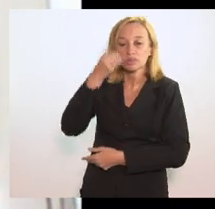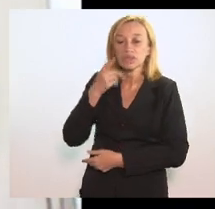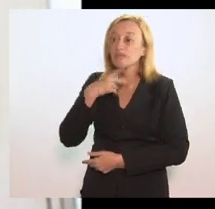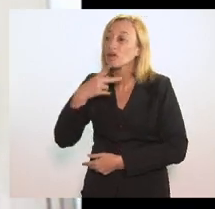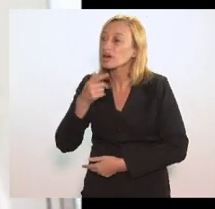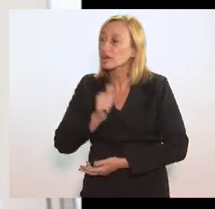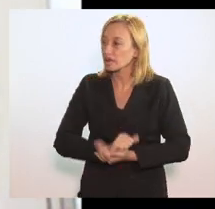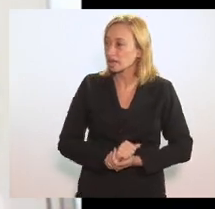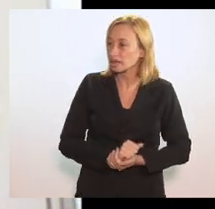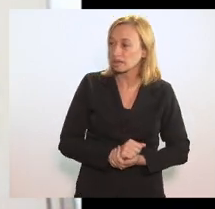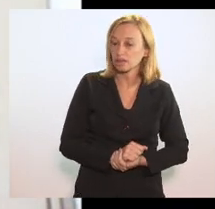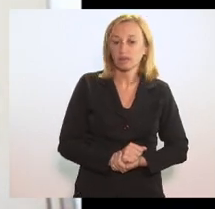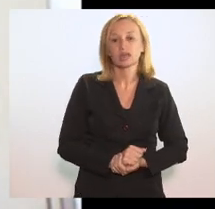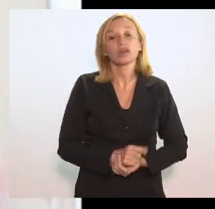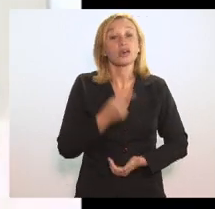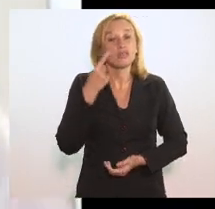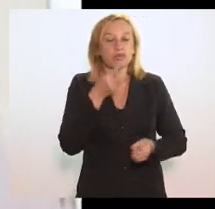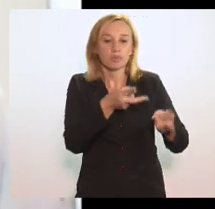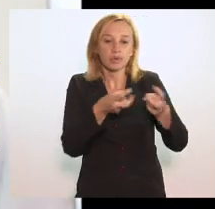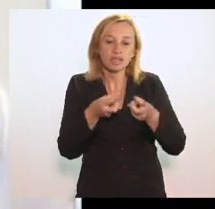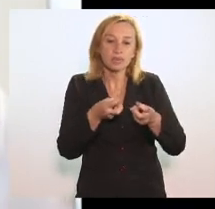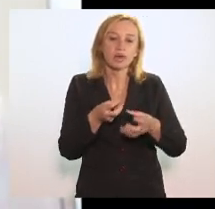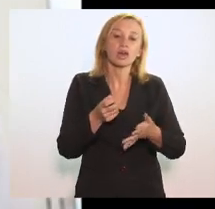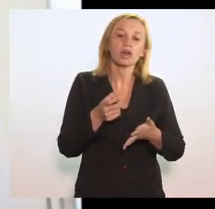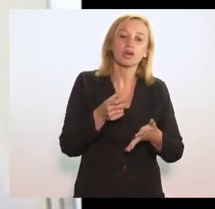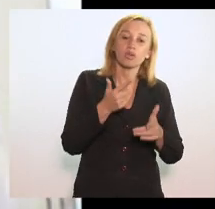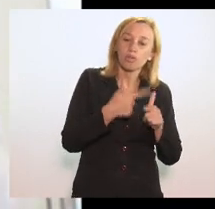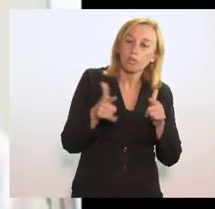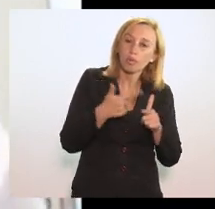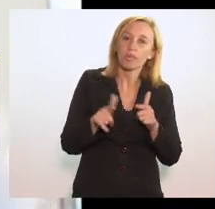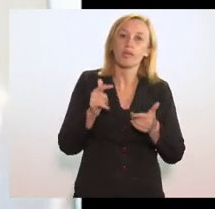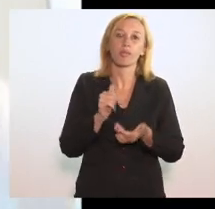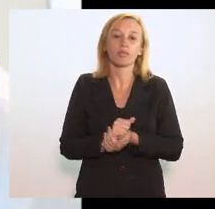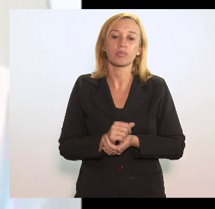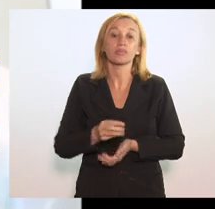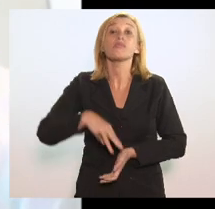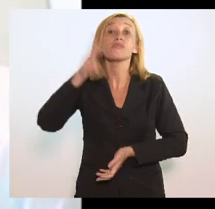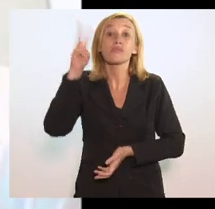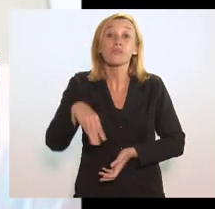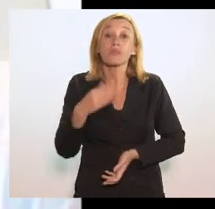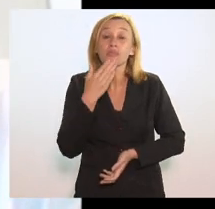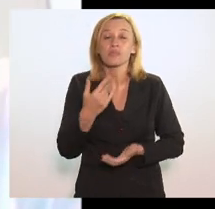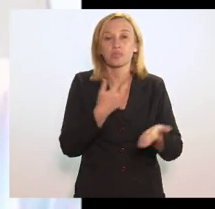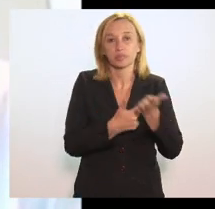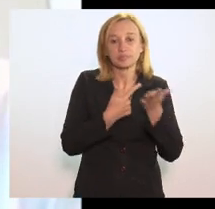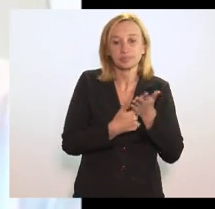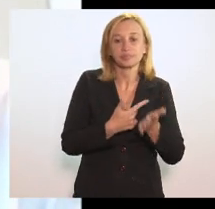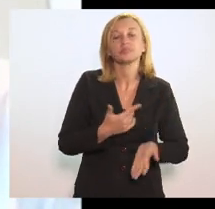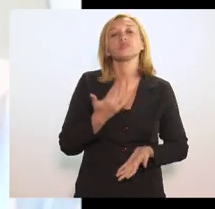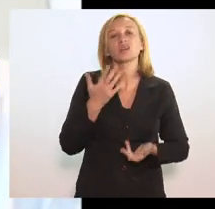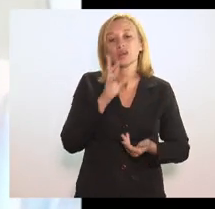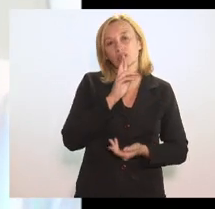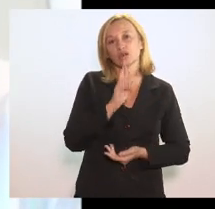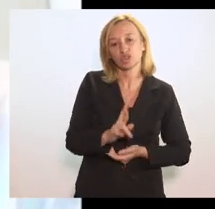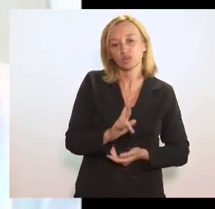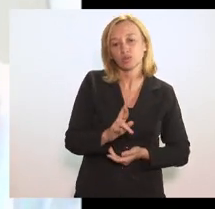lá e perceber um problema, se uma família chegar lá e perceber, a quem recorre? E aí eu acho que essa é uma